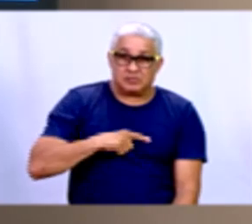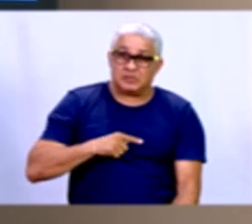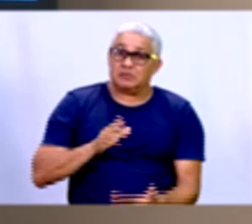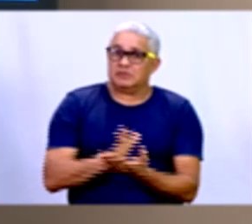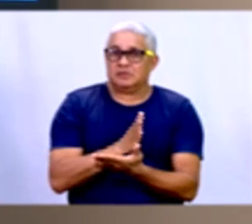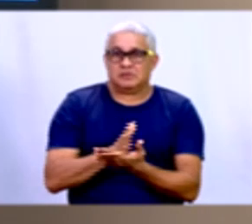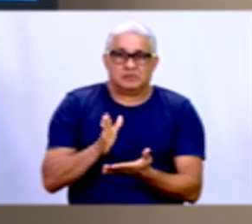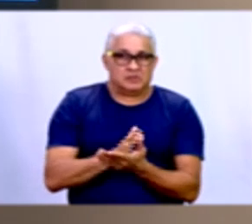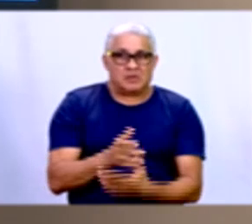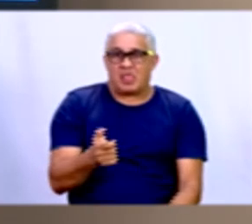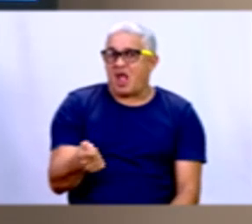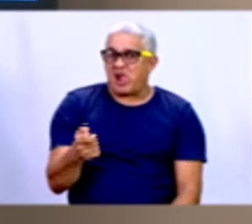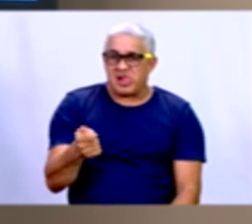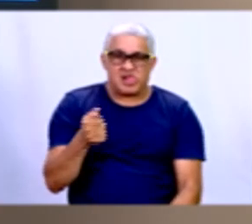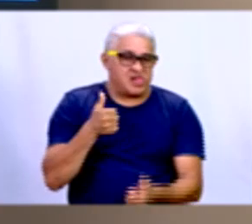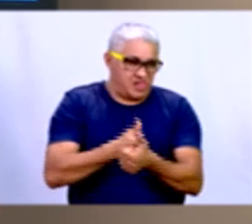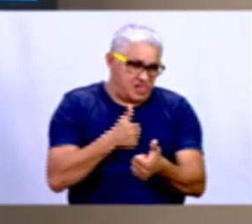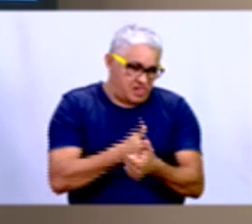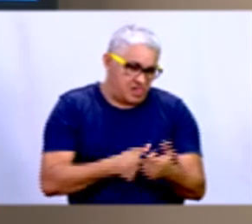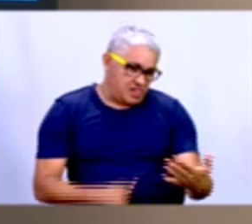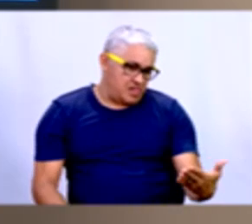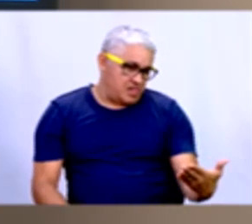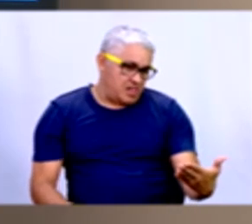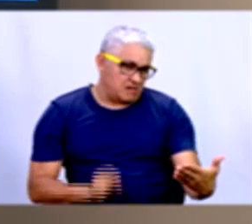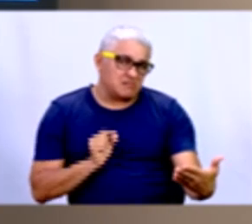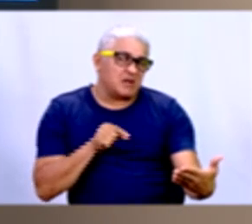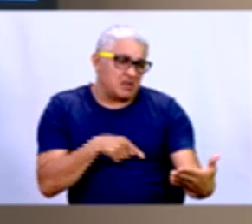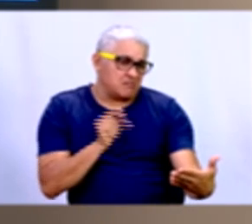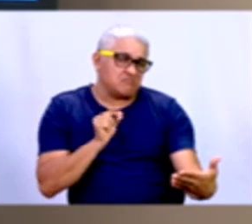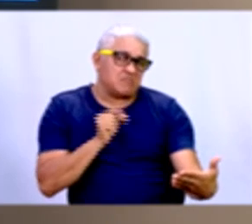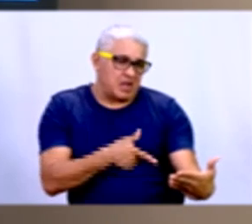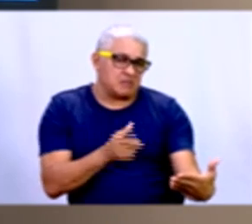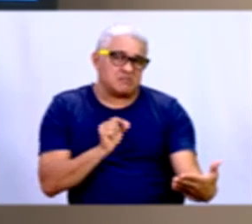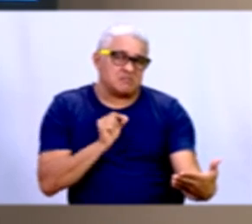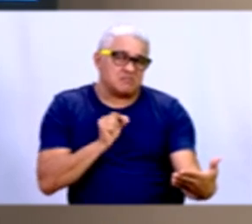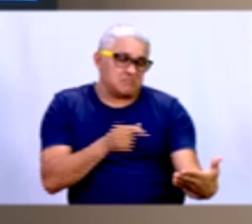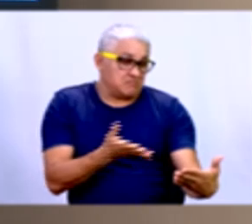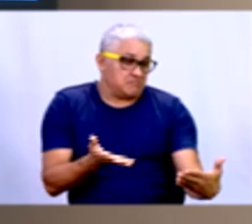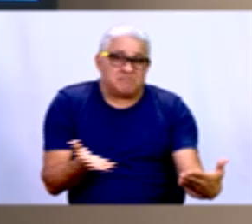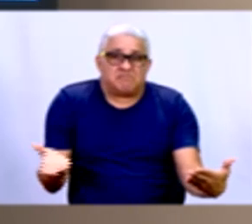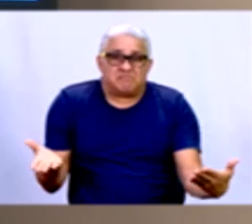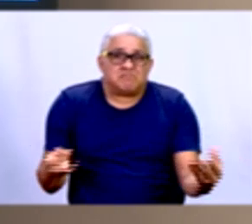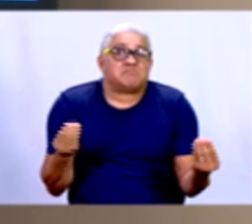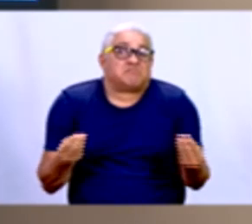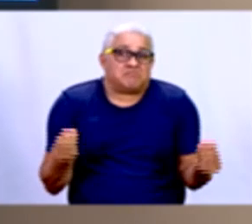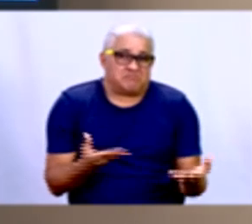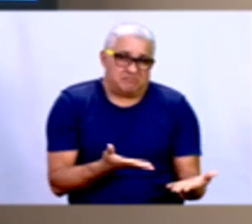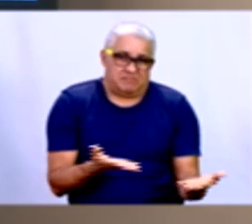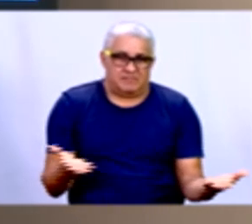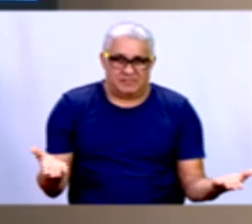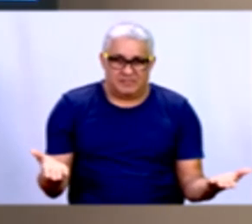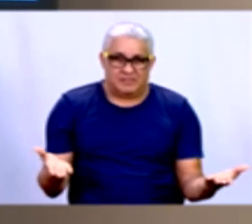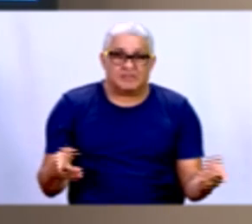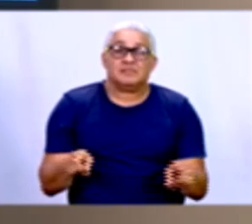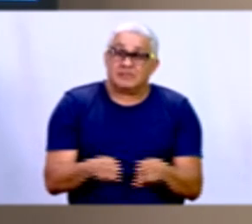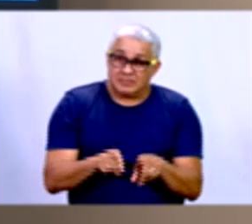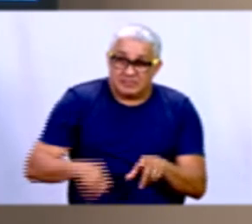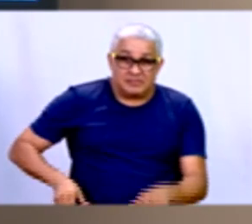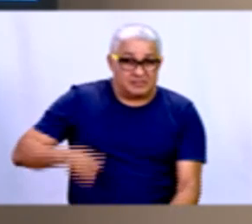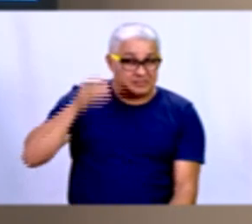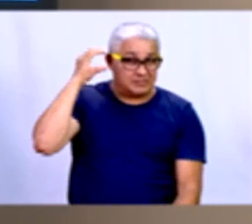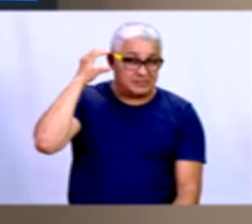você fica ali um tempão olhando para ele, perguntando para que servem, né, aqueles botões que estão ali. Telefone